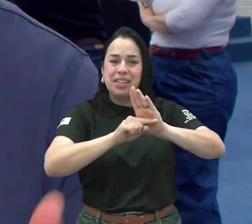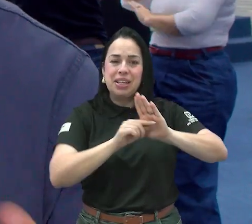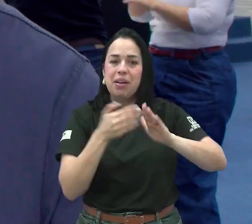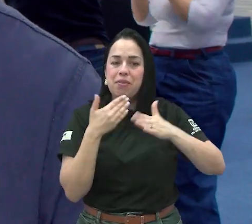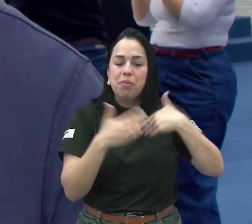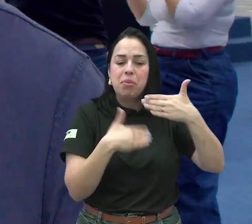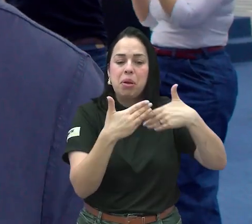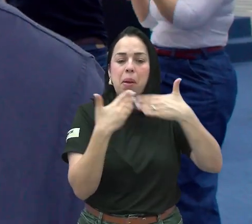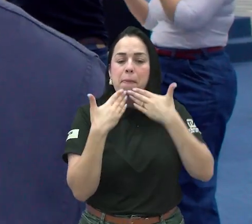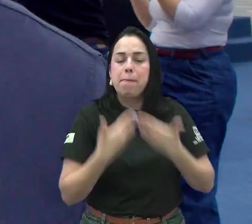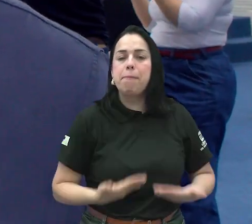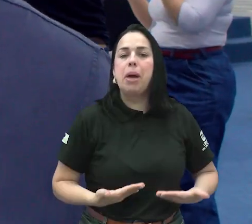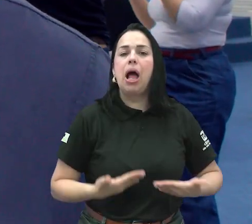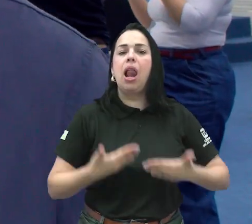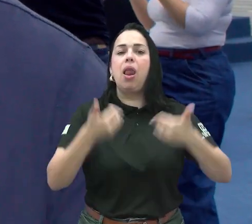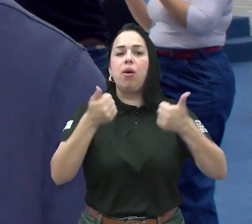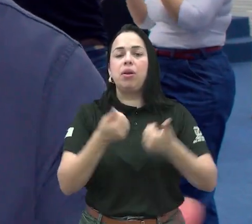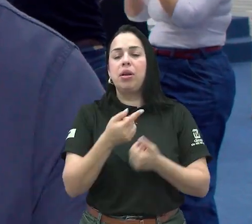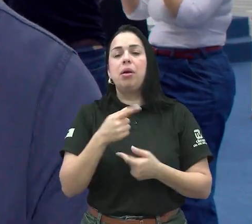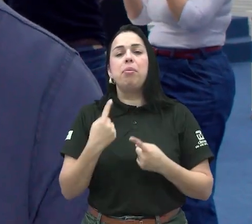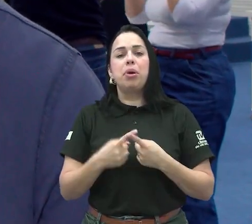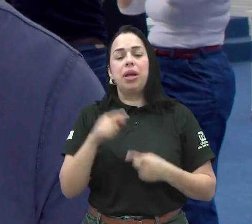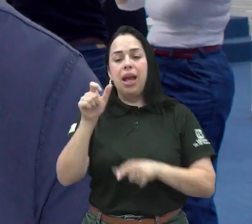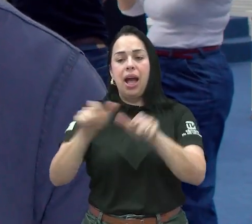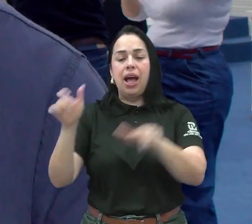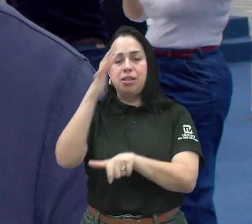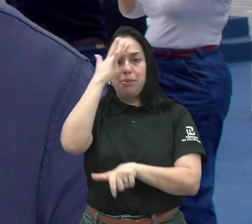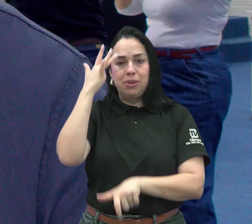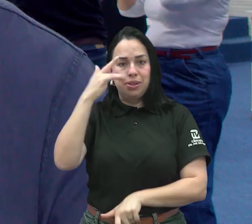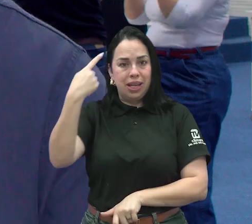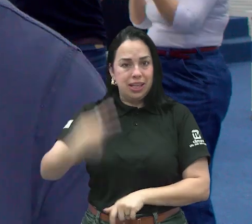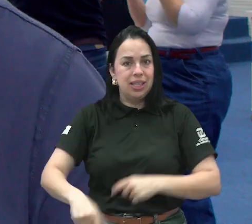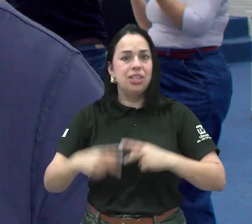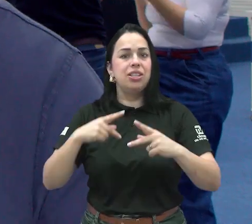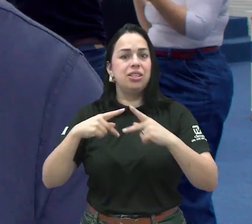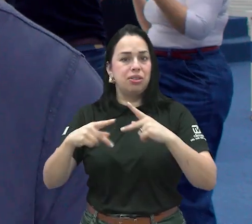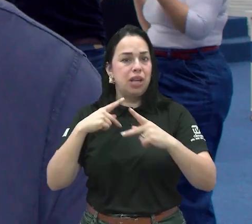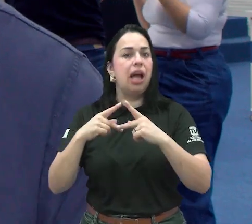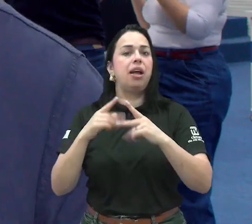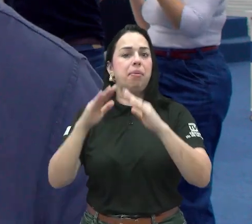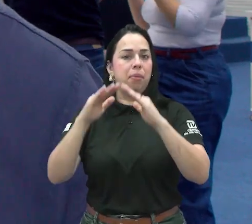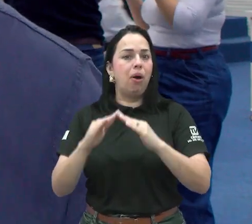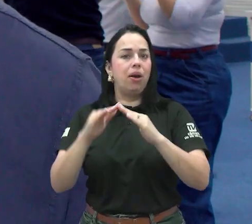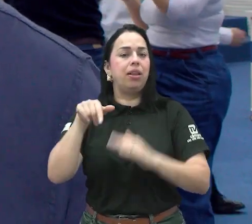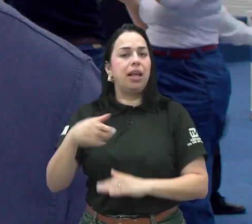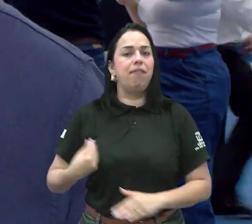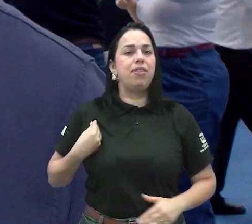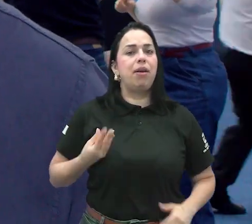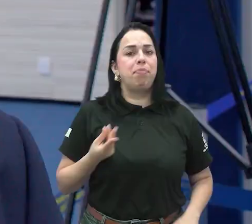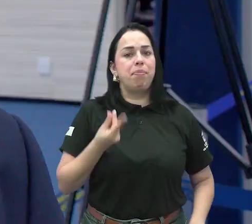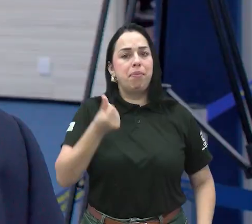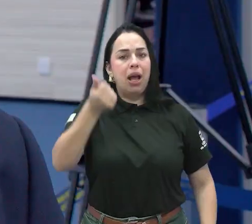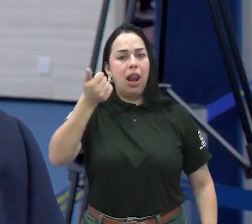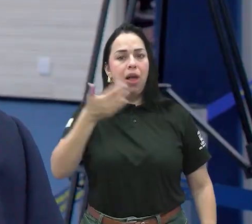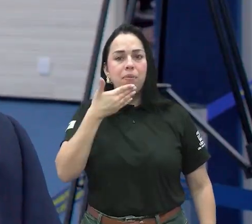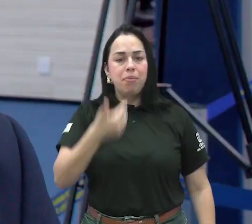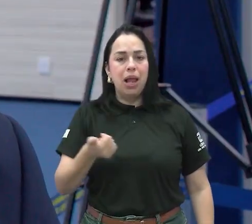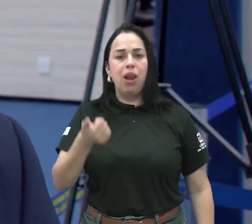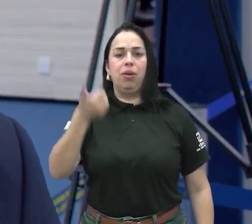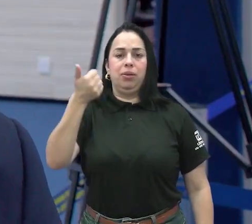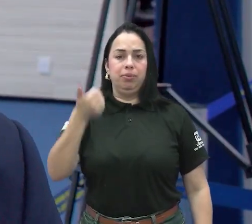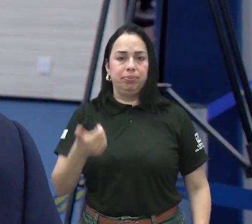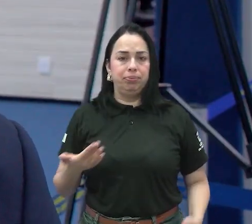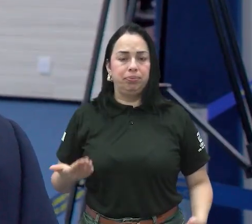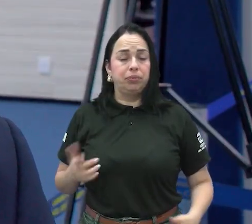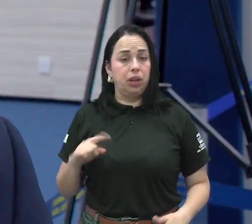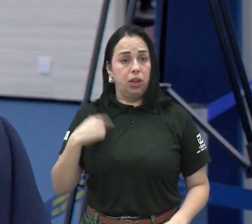melhorando positivamente, não é? Para que o cidadão de São José tenha, de fato, uma qualidade de vida melhor. Nós fiscalizamos